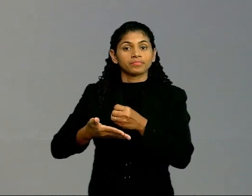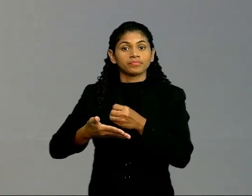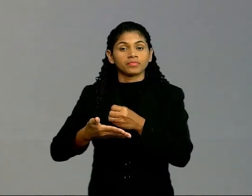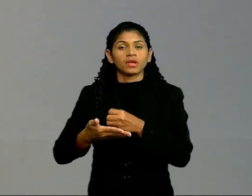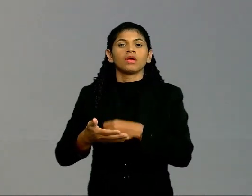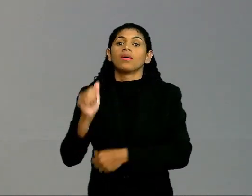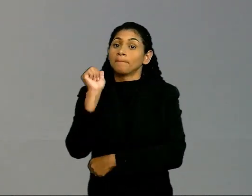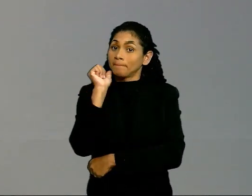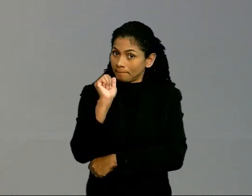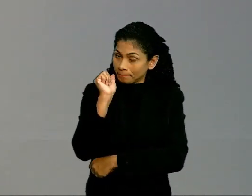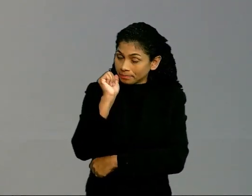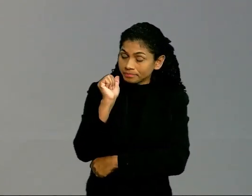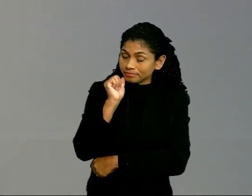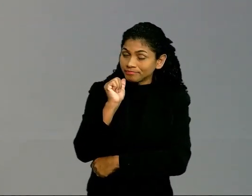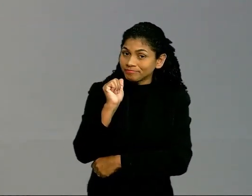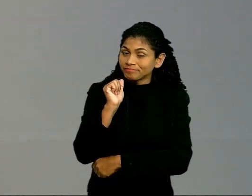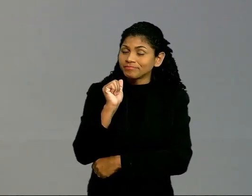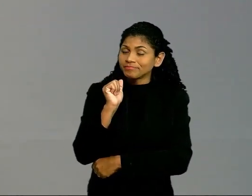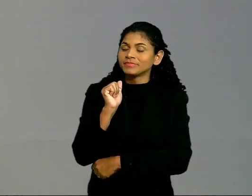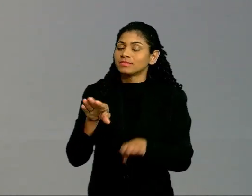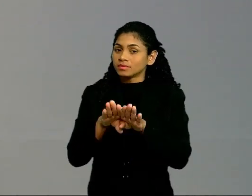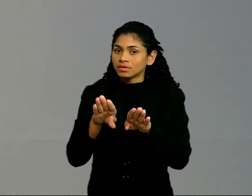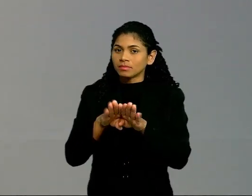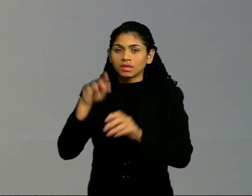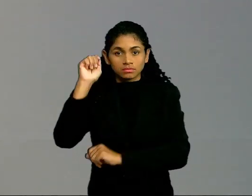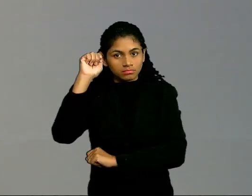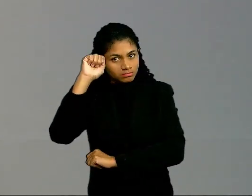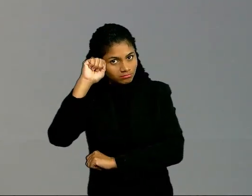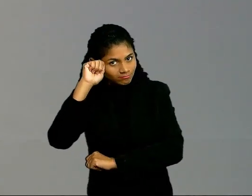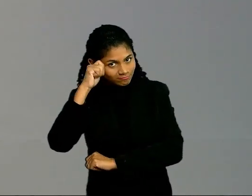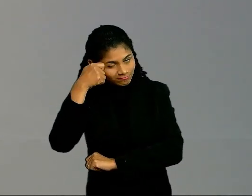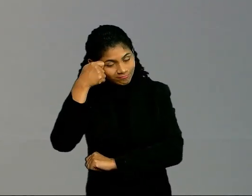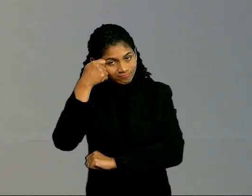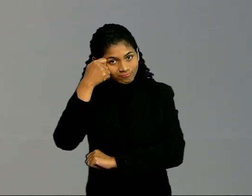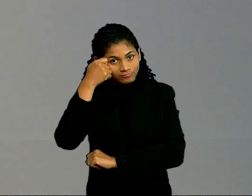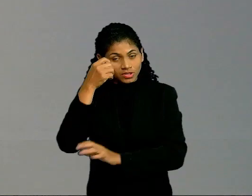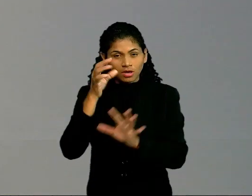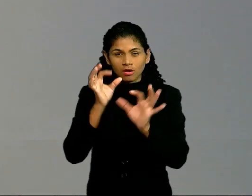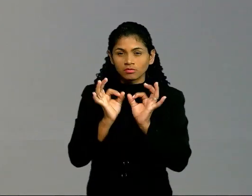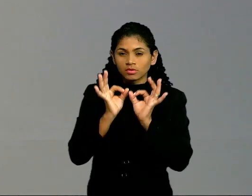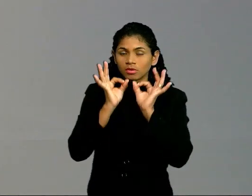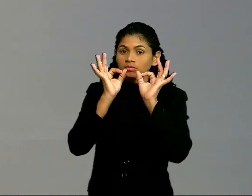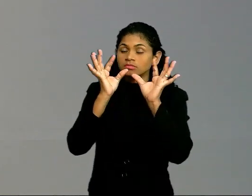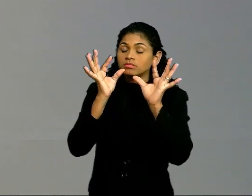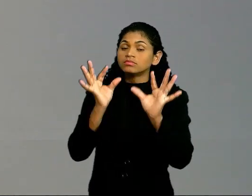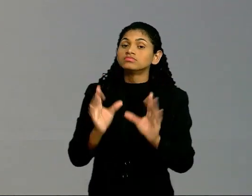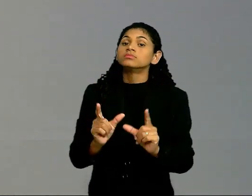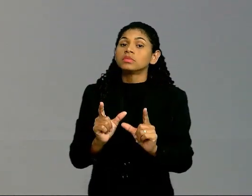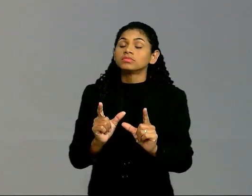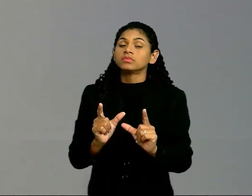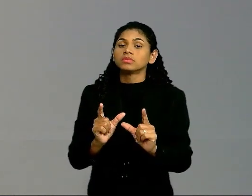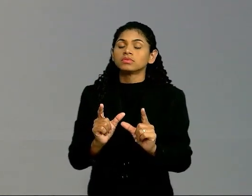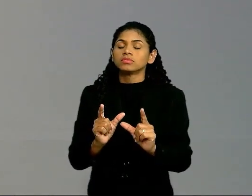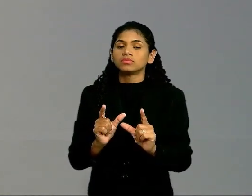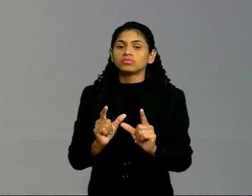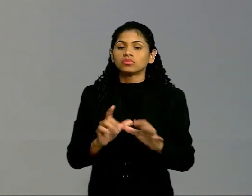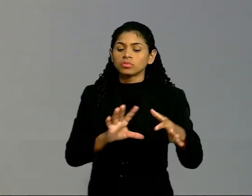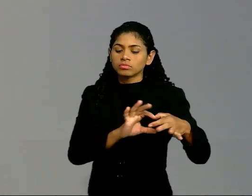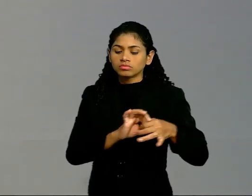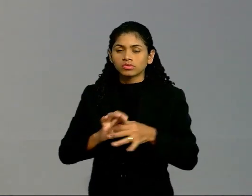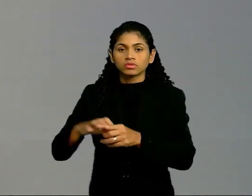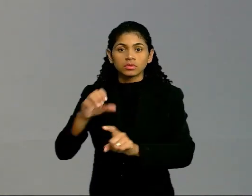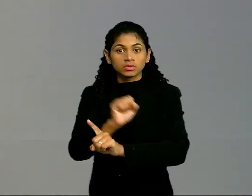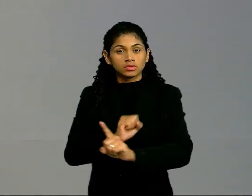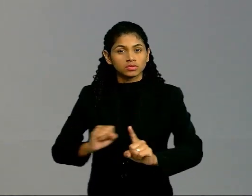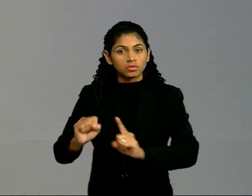uma mulher e ainda por cima negra, e observando aí o contexto social ali, o ambiente